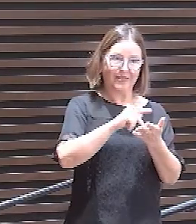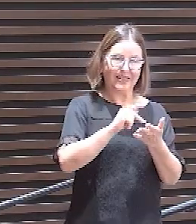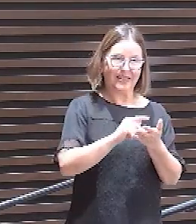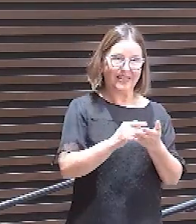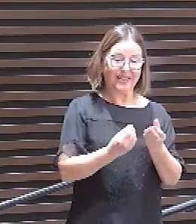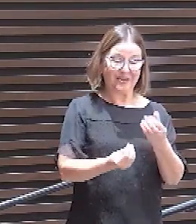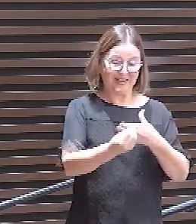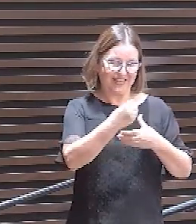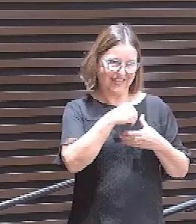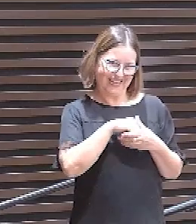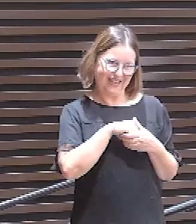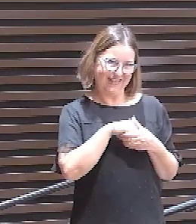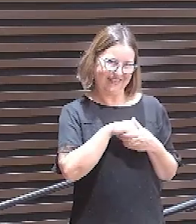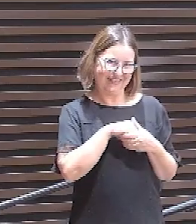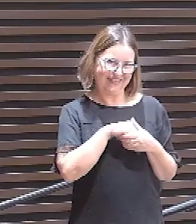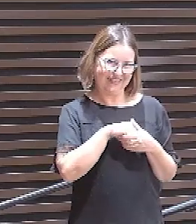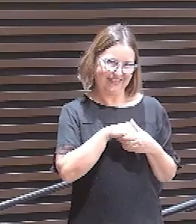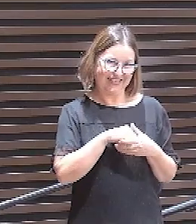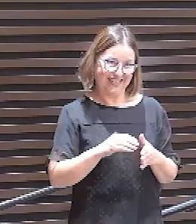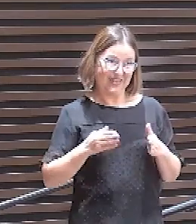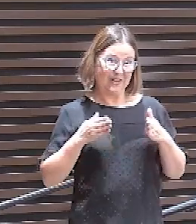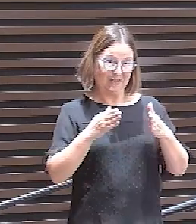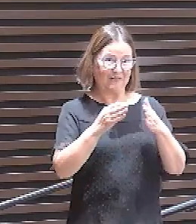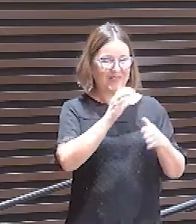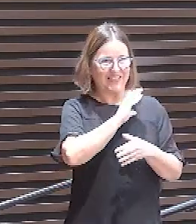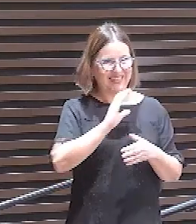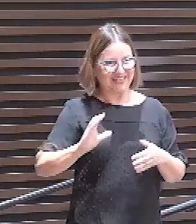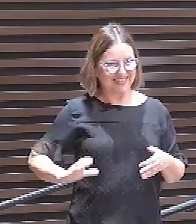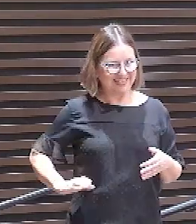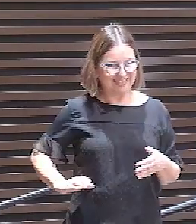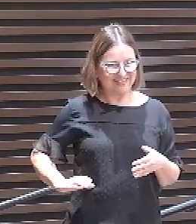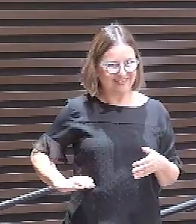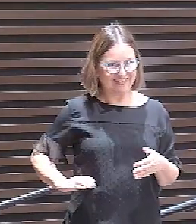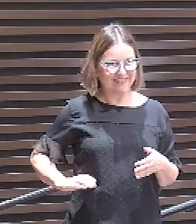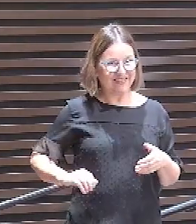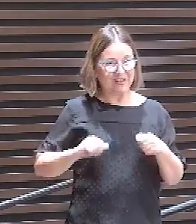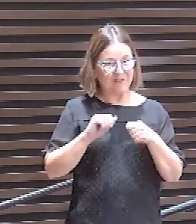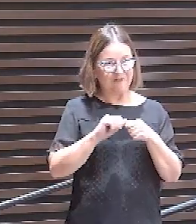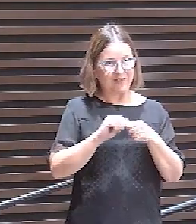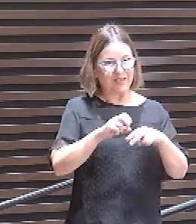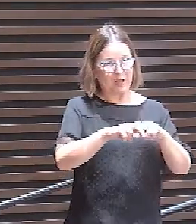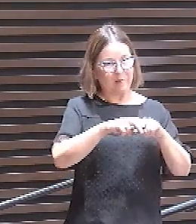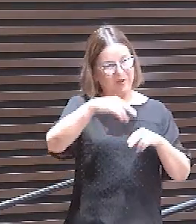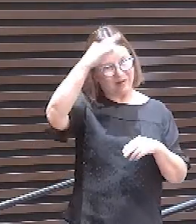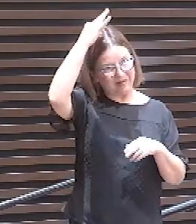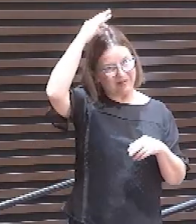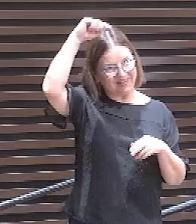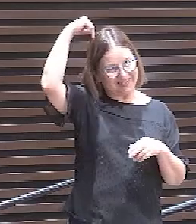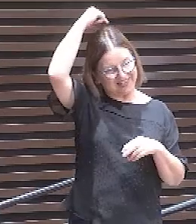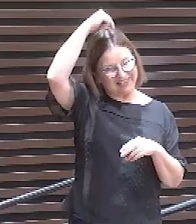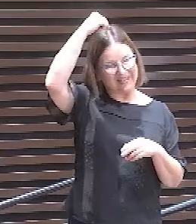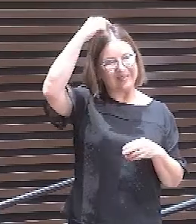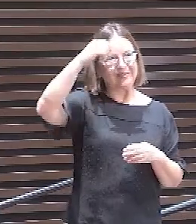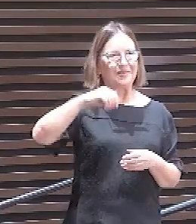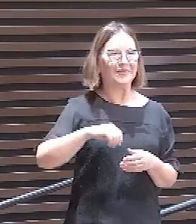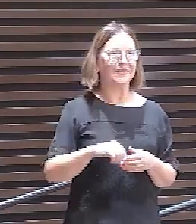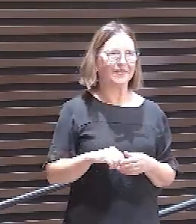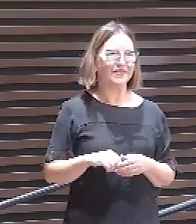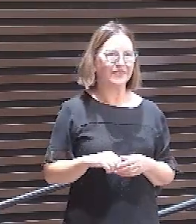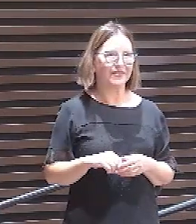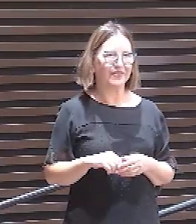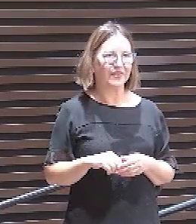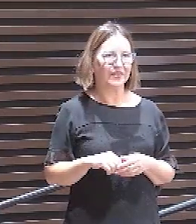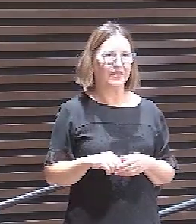interior, é centrada em Cristo, é operada pelo Espírito Santo, é produzida